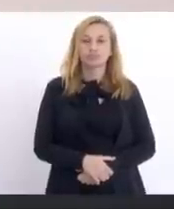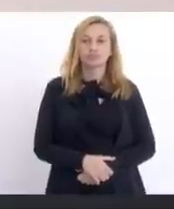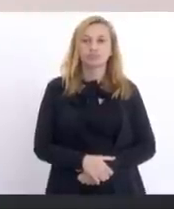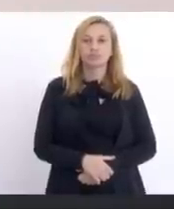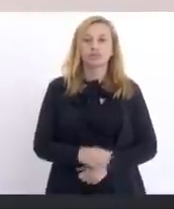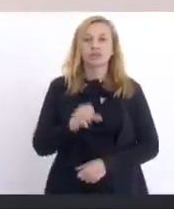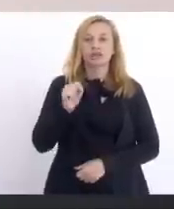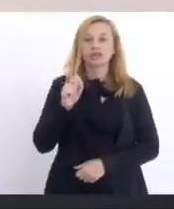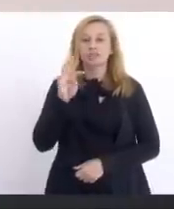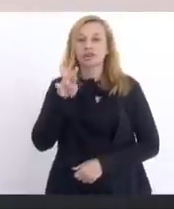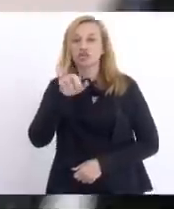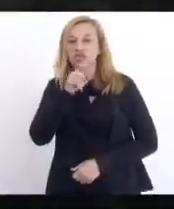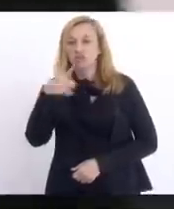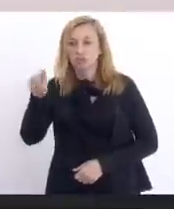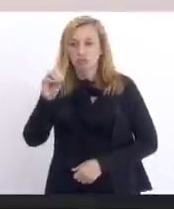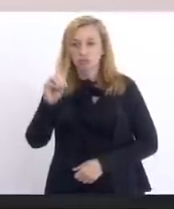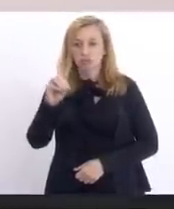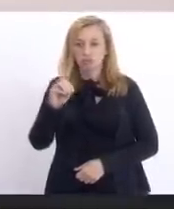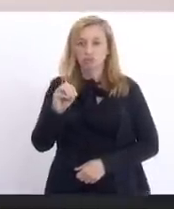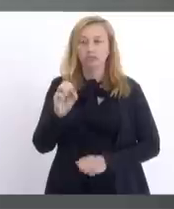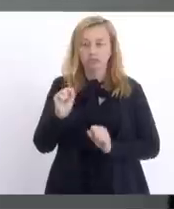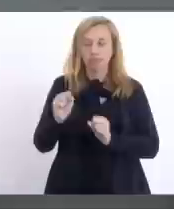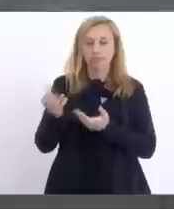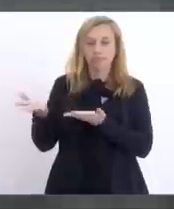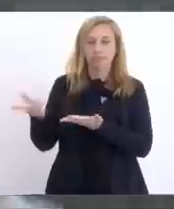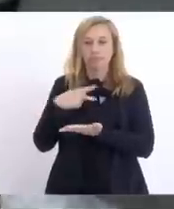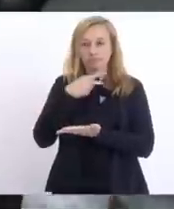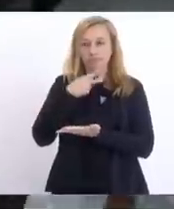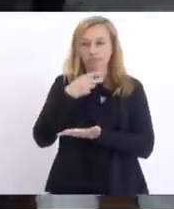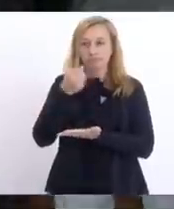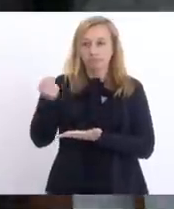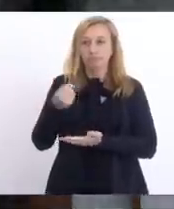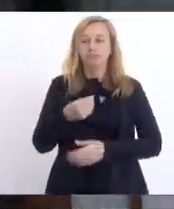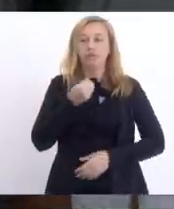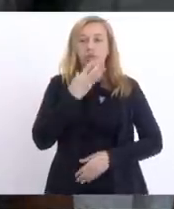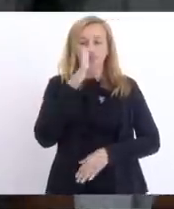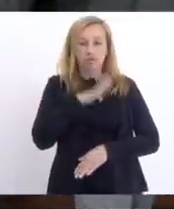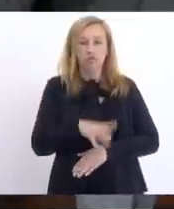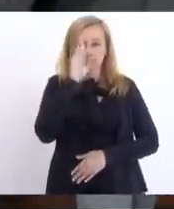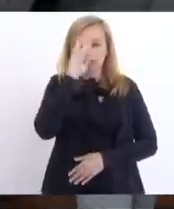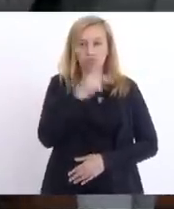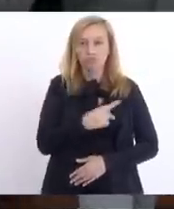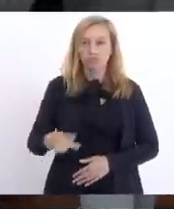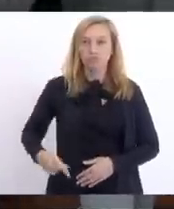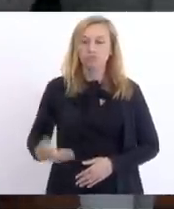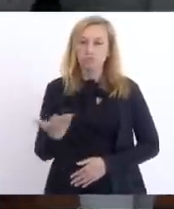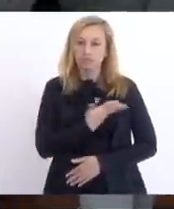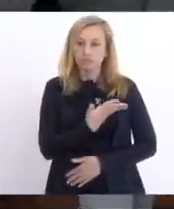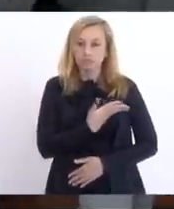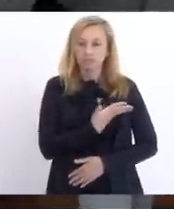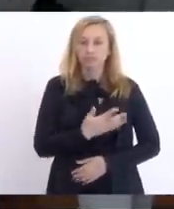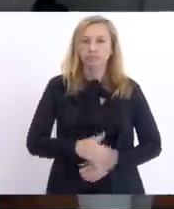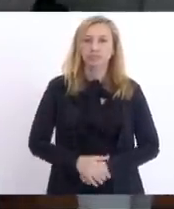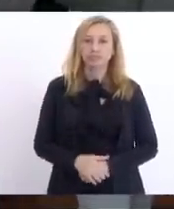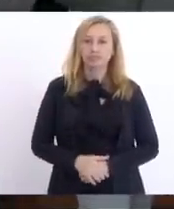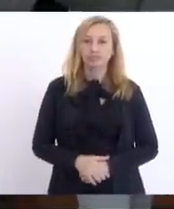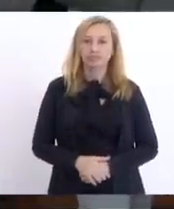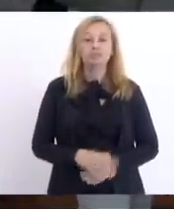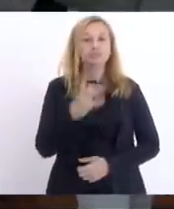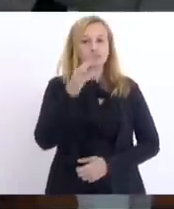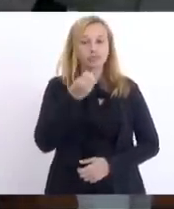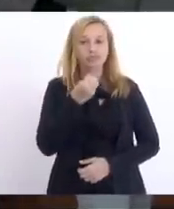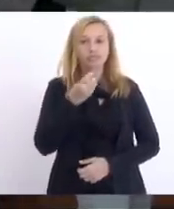Sebastião, vai. Toma aqui, Sebastião. Boa tarde, presidente, caros colegas aqui, doutor Nelson,